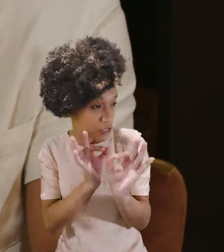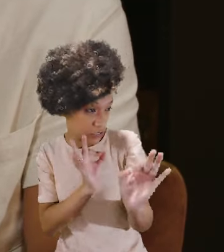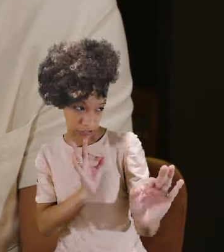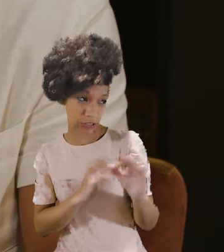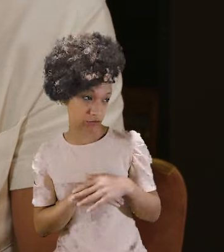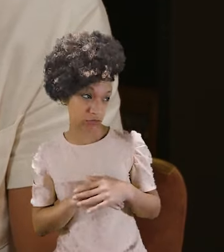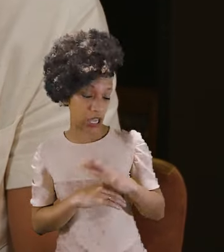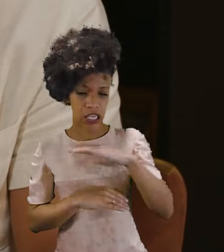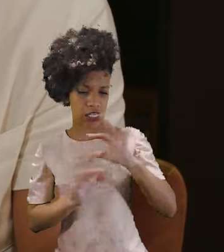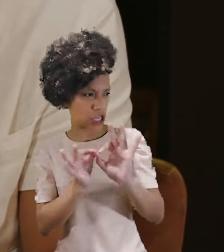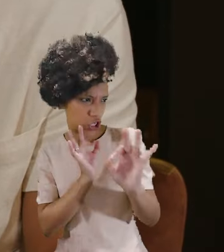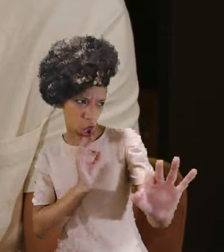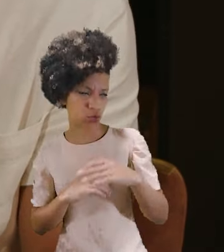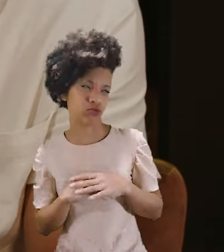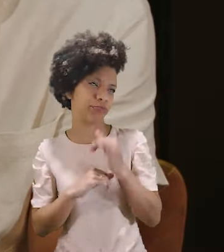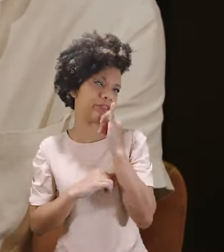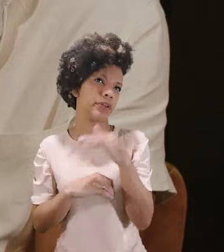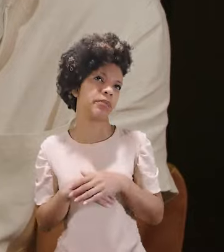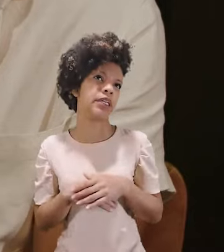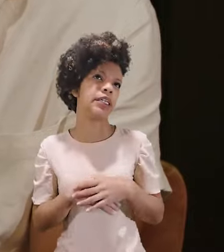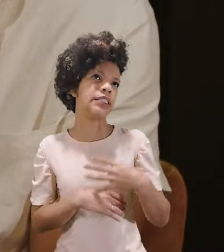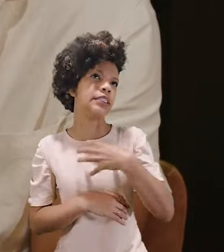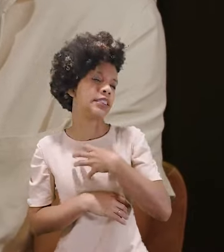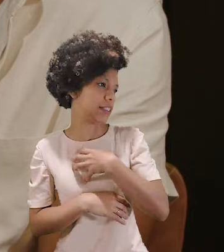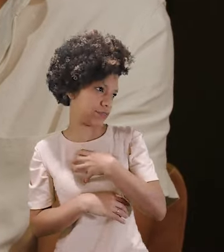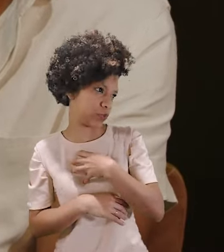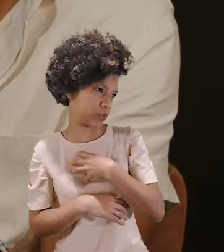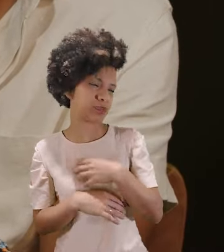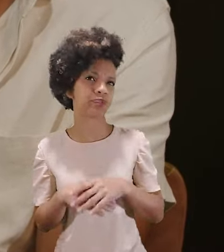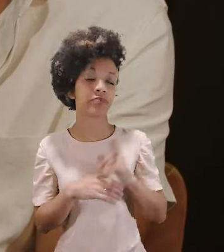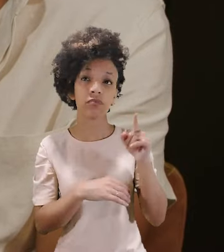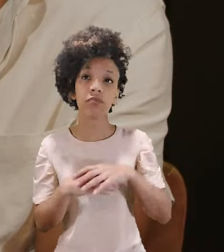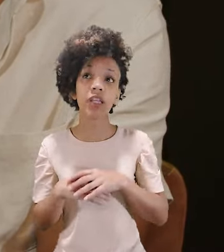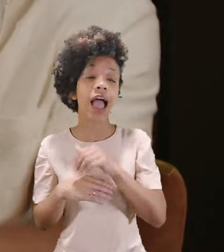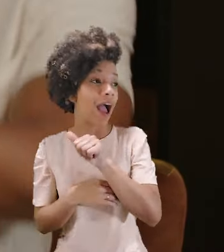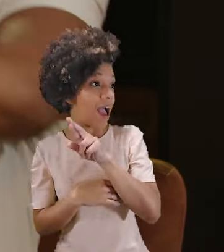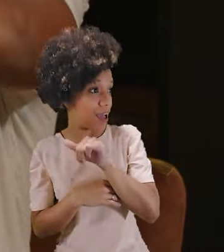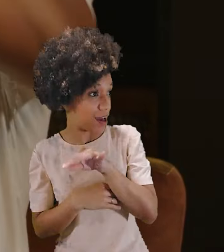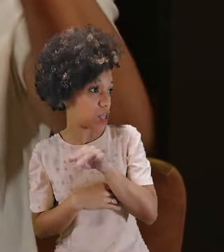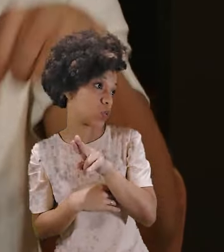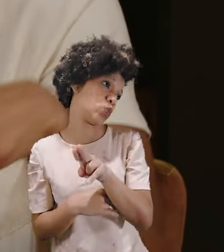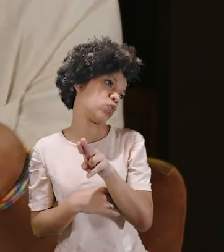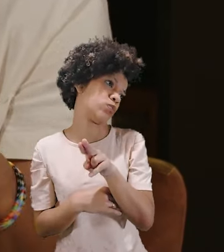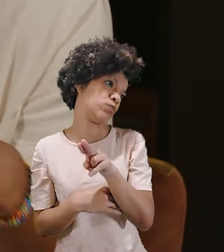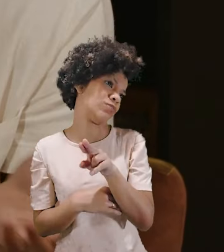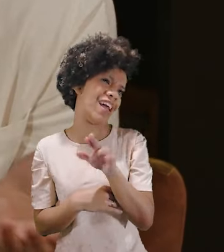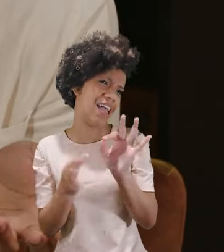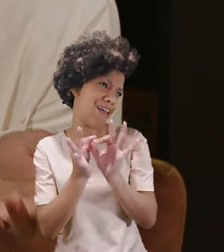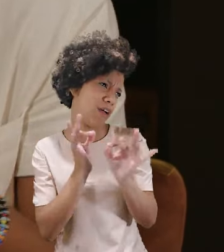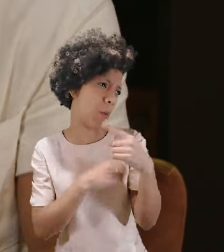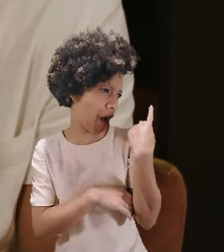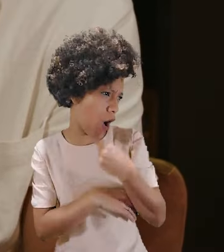em locais mais distantes assim das cidades Então você tem esse lá em Salvador na verdade ou de químico fica lá em Aratu que tipo uma horas em Salvador